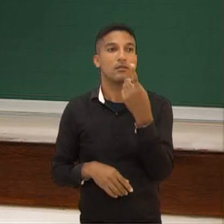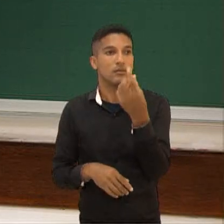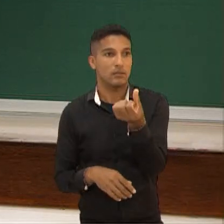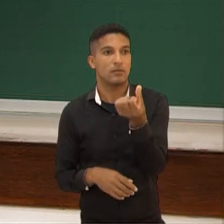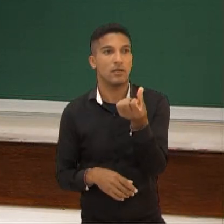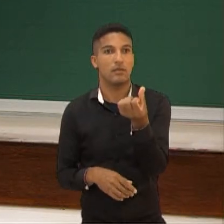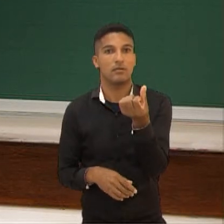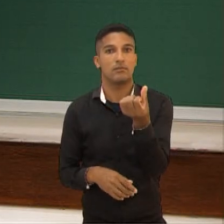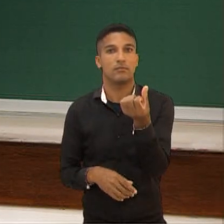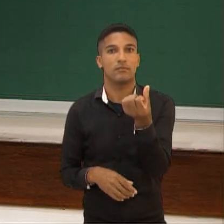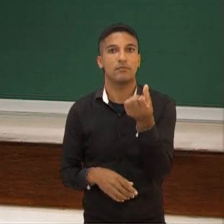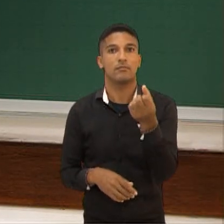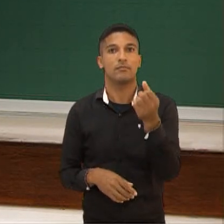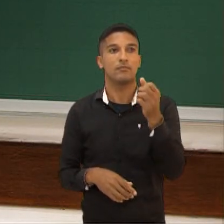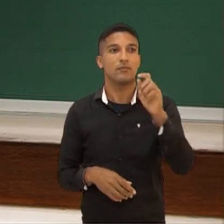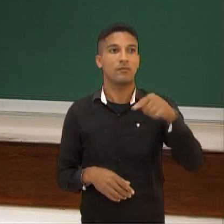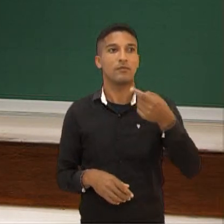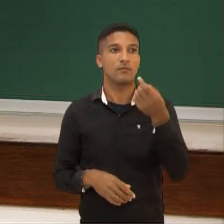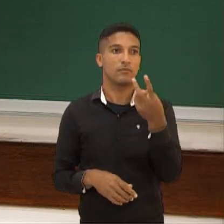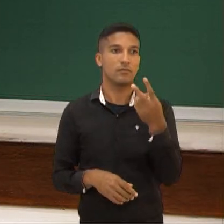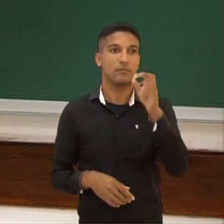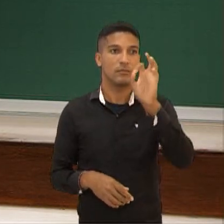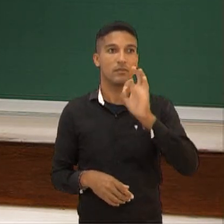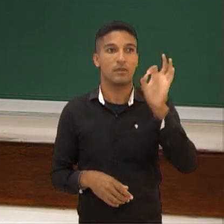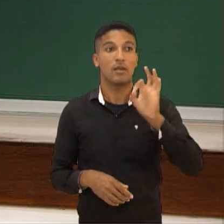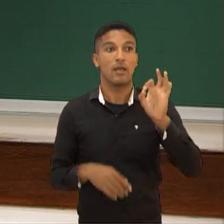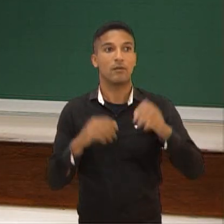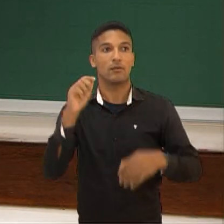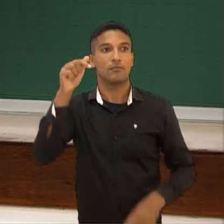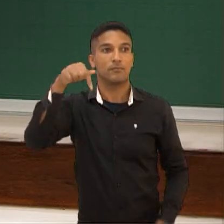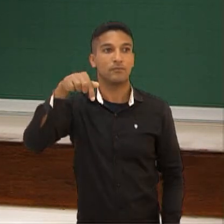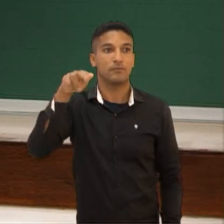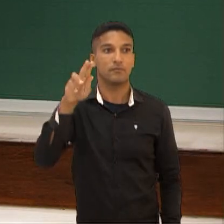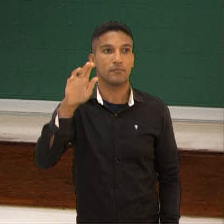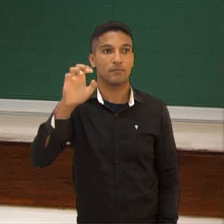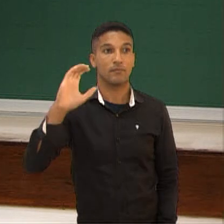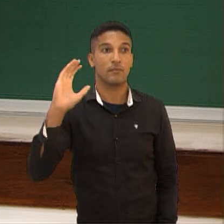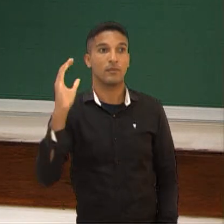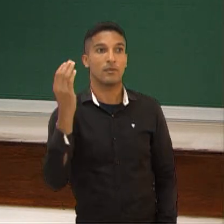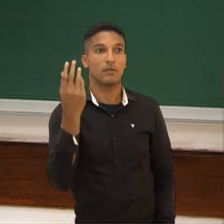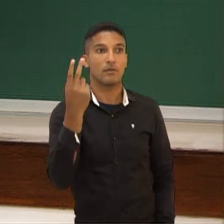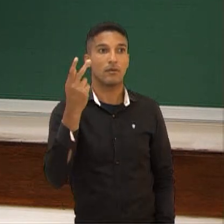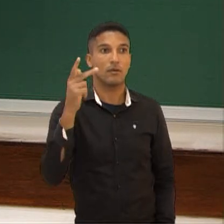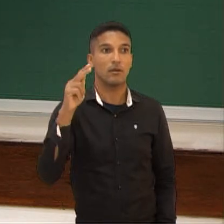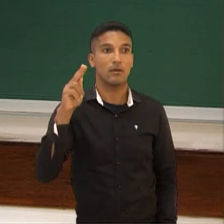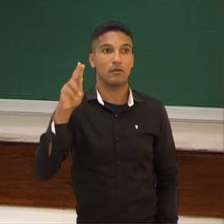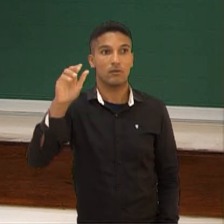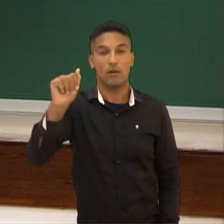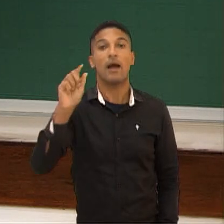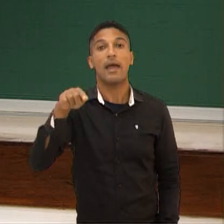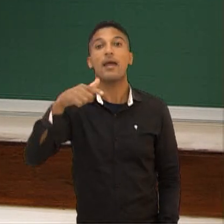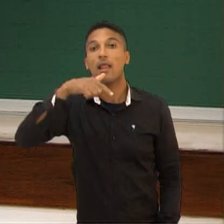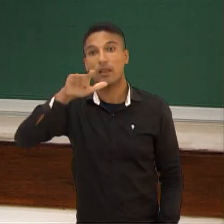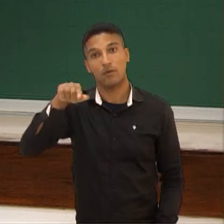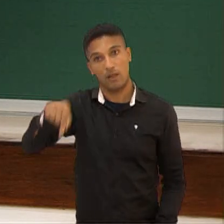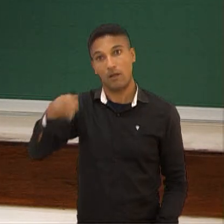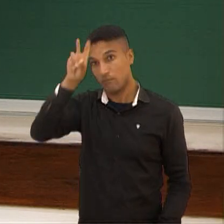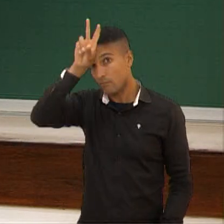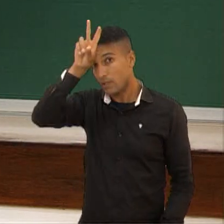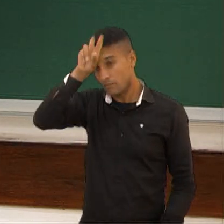16,2%. Quechua é uma língua oficial também no país e ela é uma língua de origem indígena. Outros idiomas